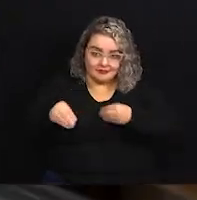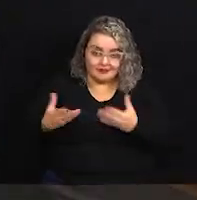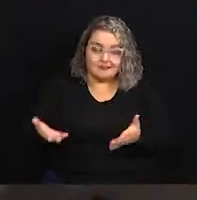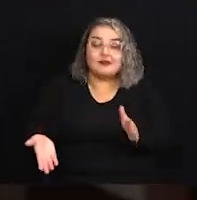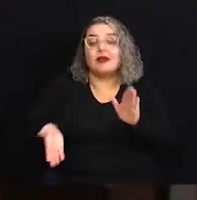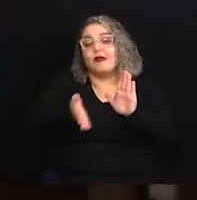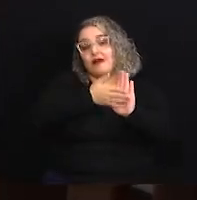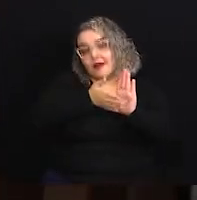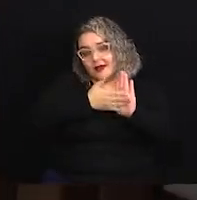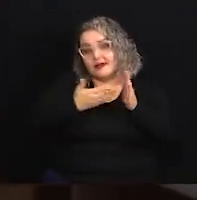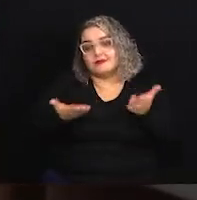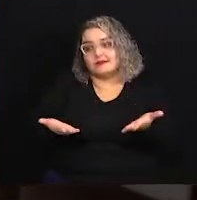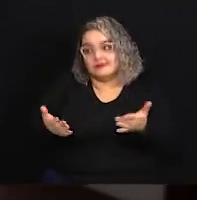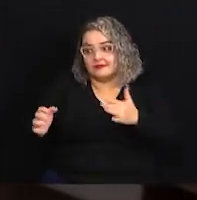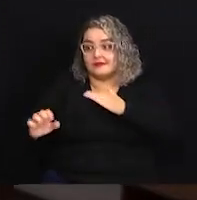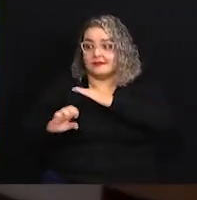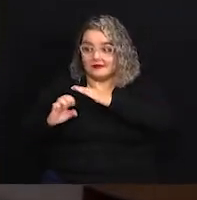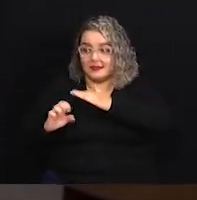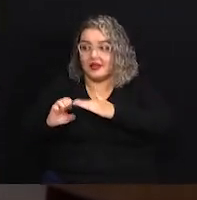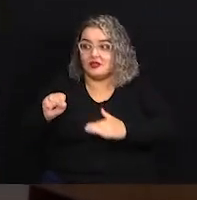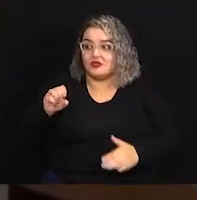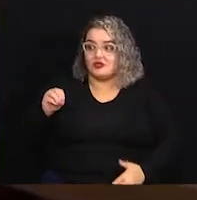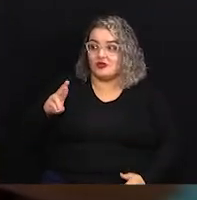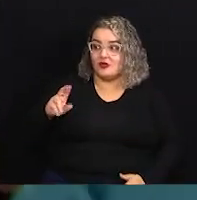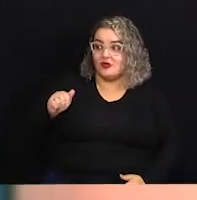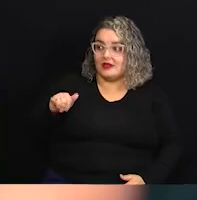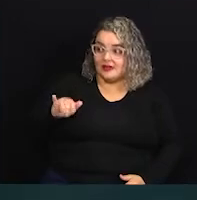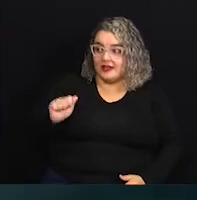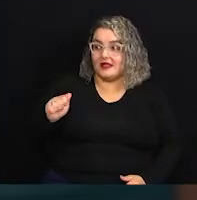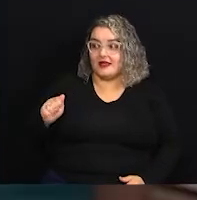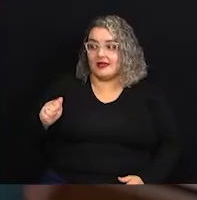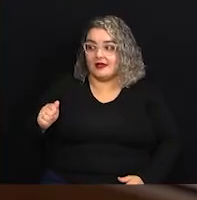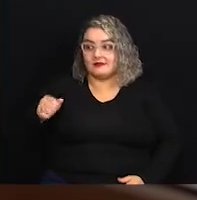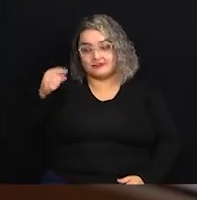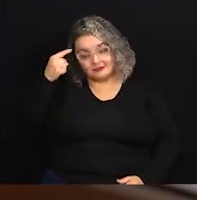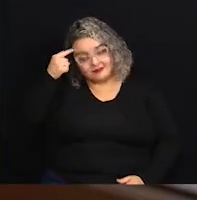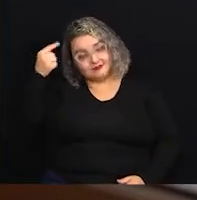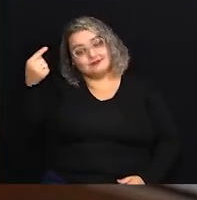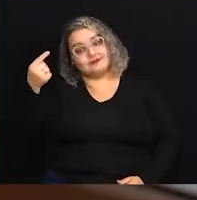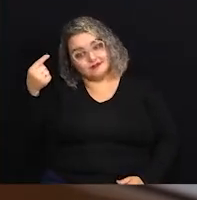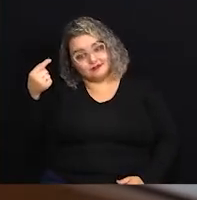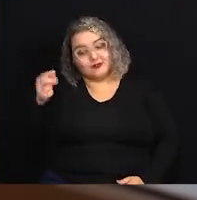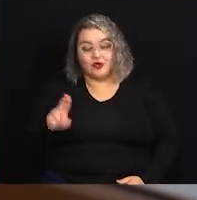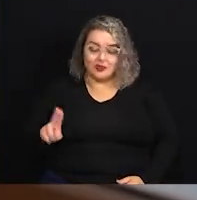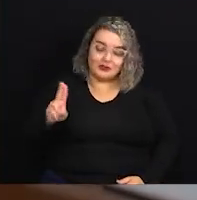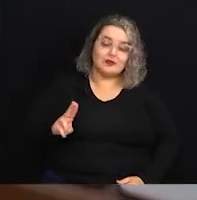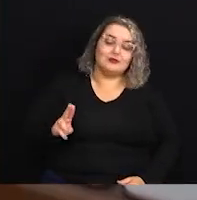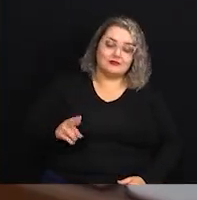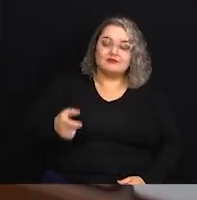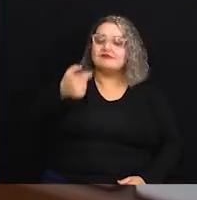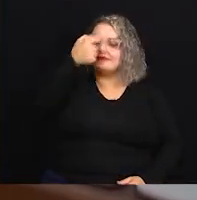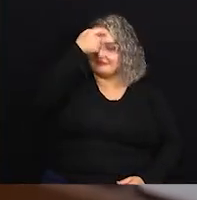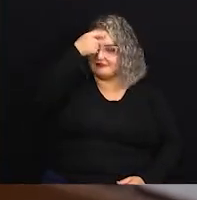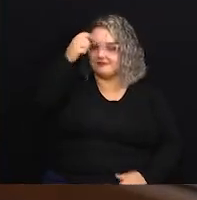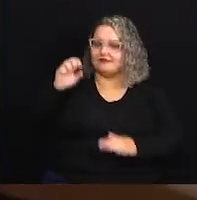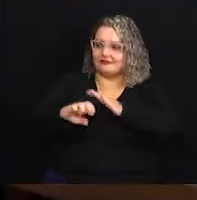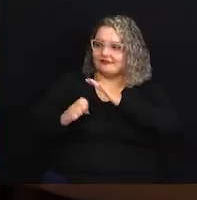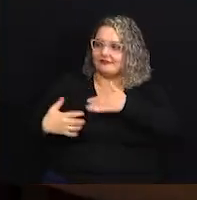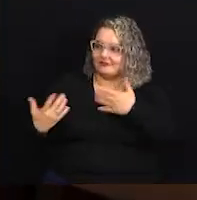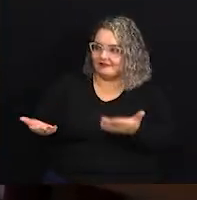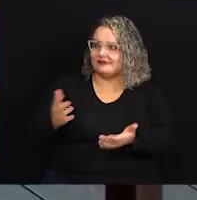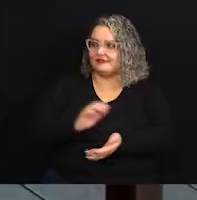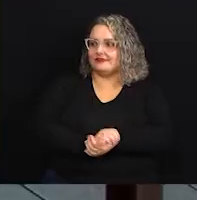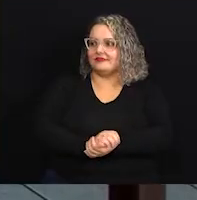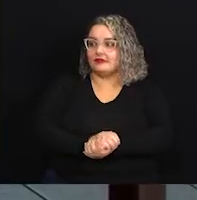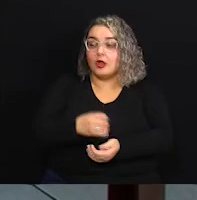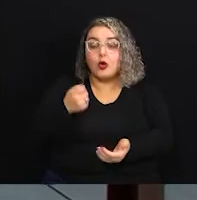essa proposta, a empresária Soraya traz um novo conceito de consumo consciente em seu negócio. Você comprar